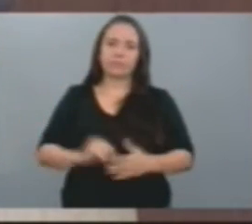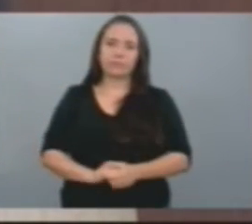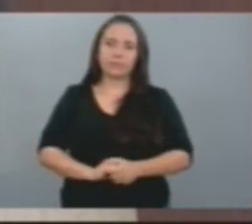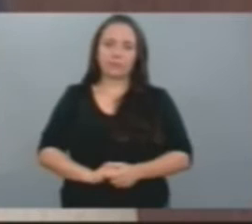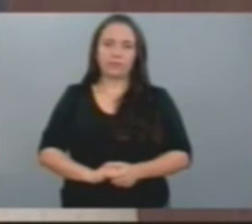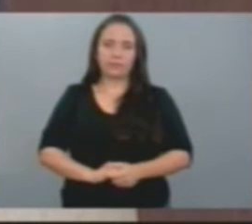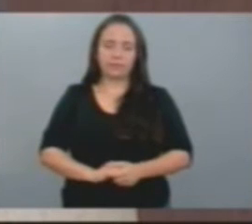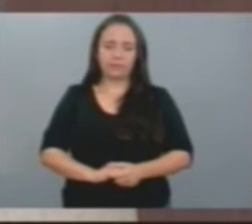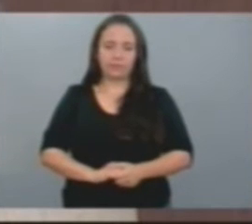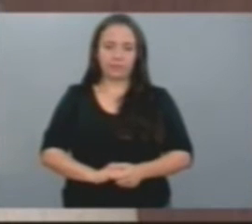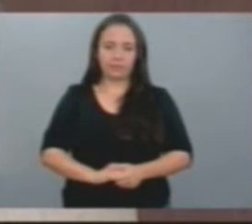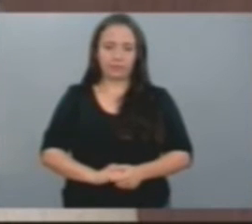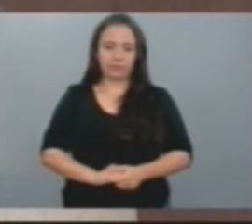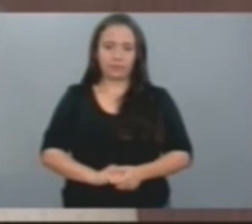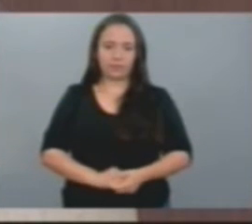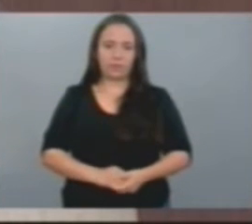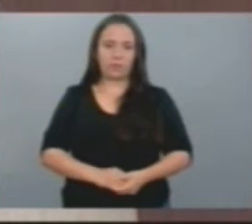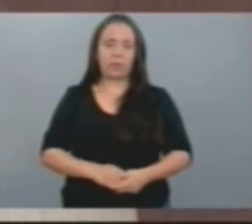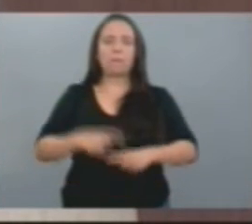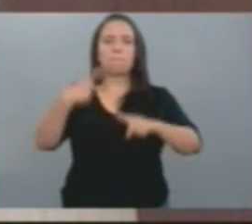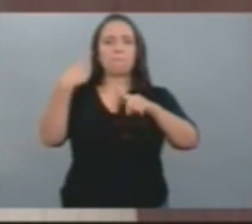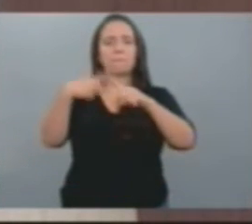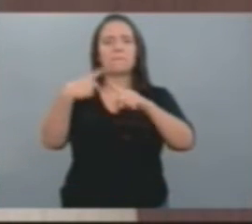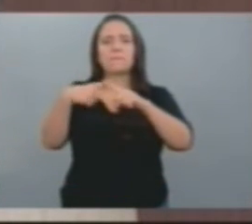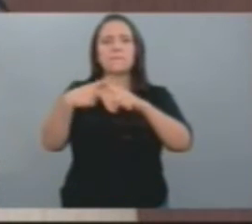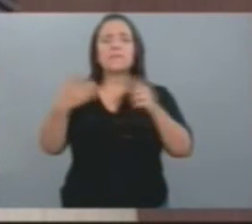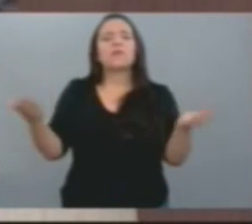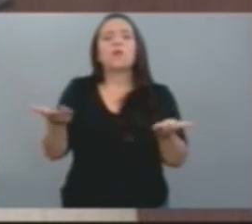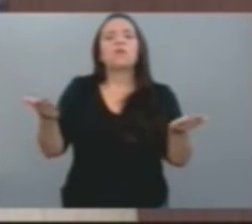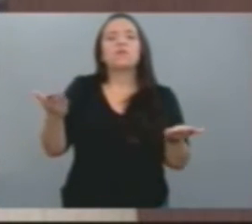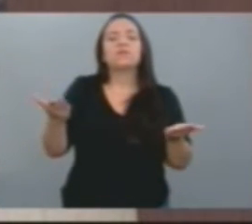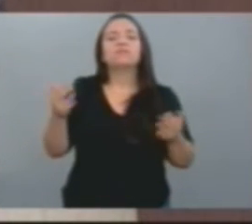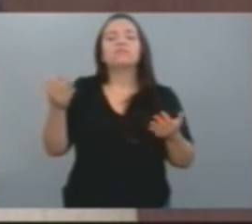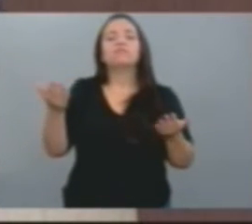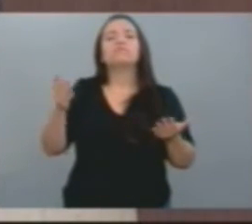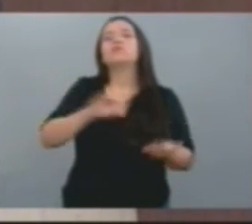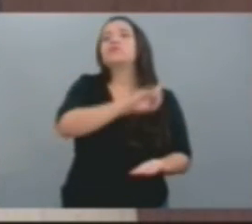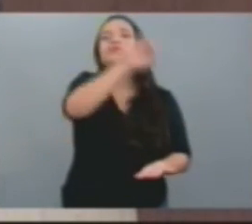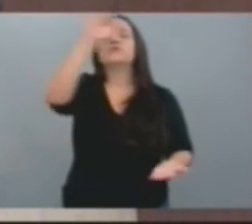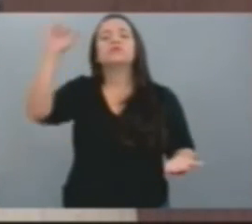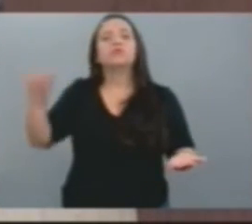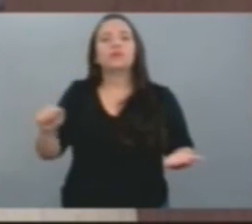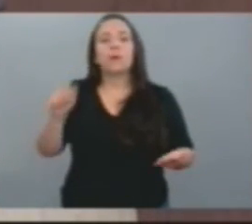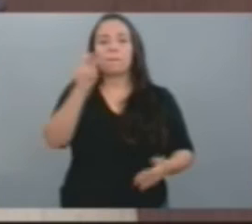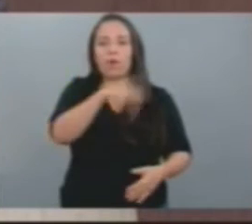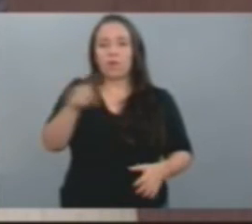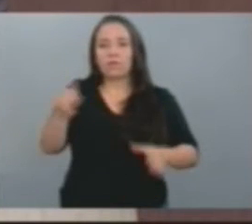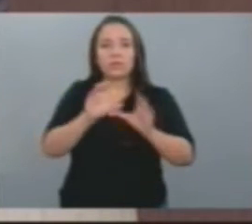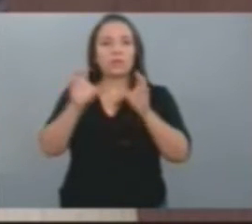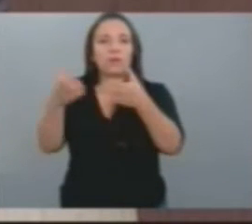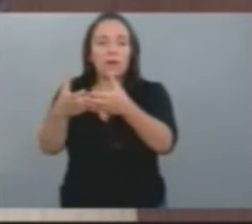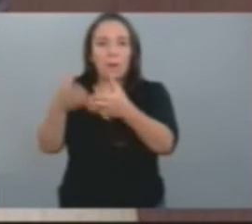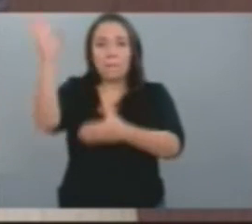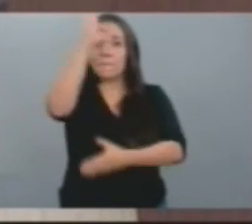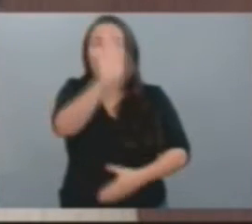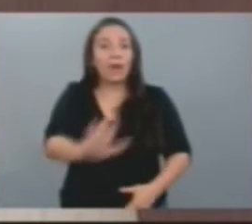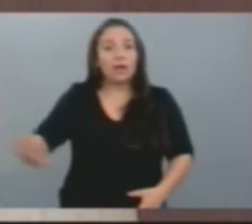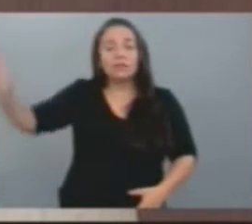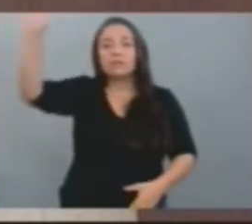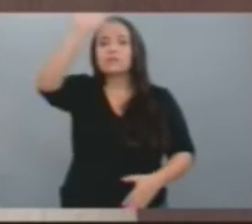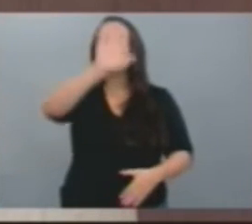Por que hoje paralisam suas atividades professores e professoras no Brasil inteiro?